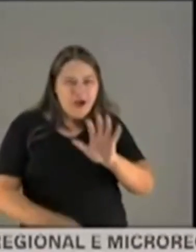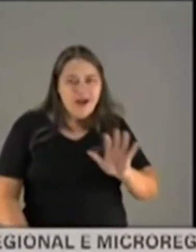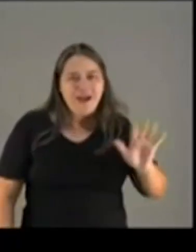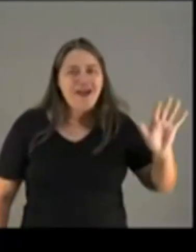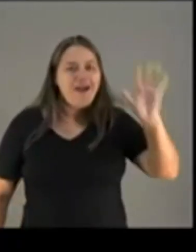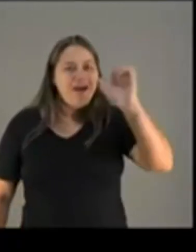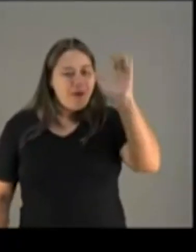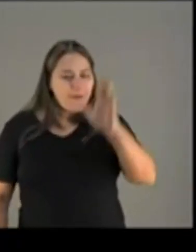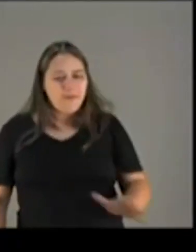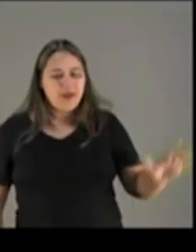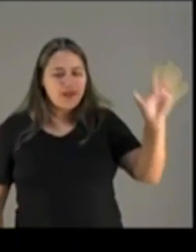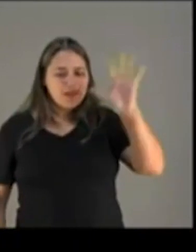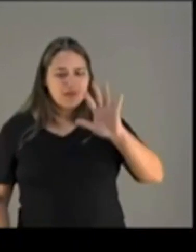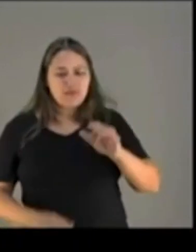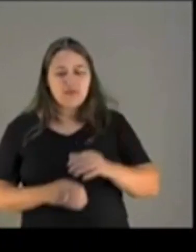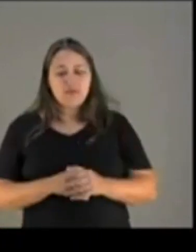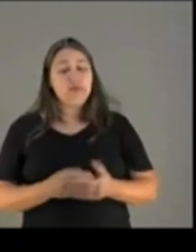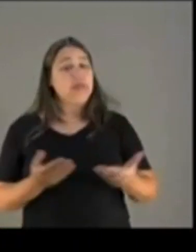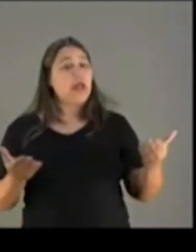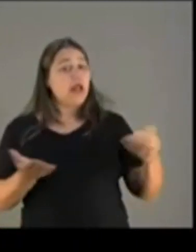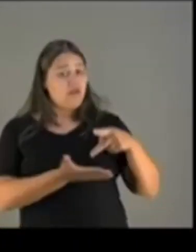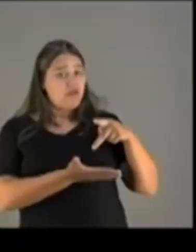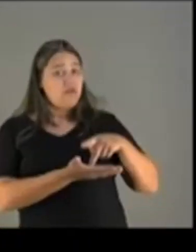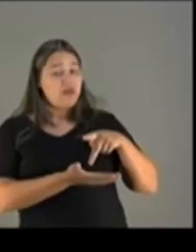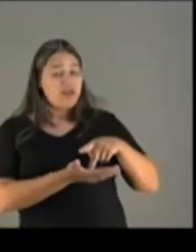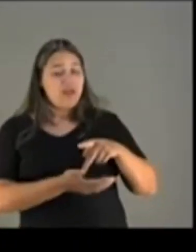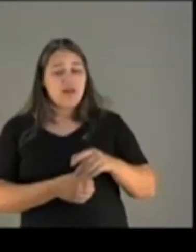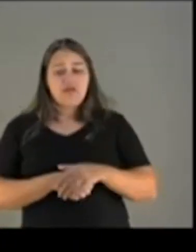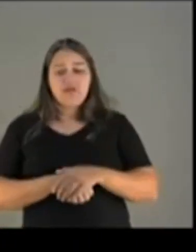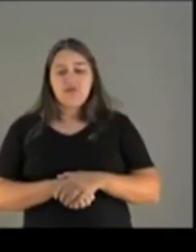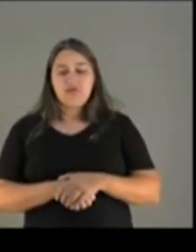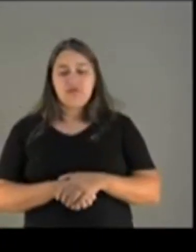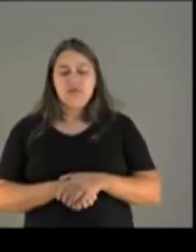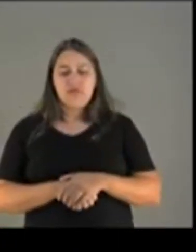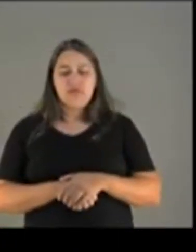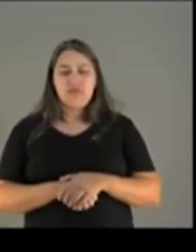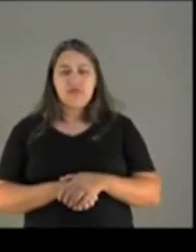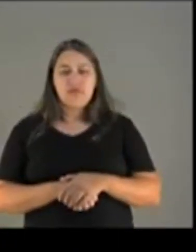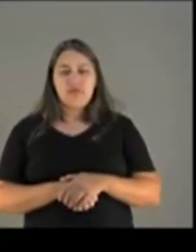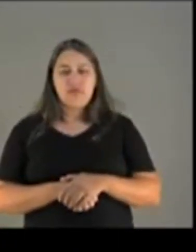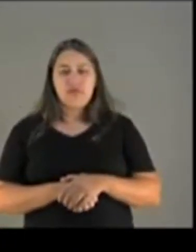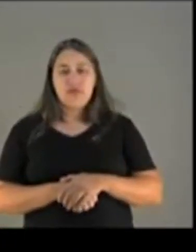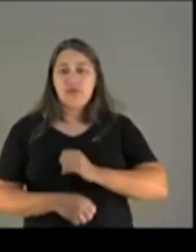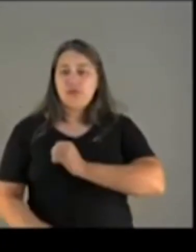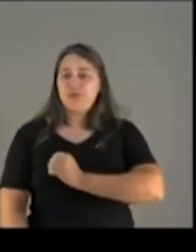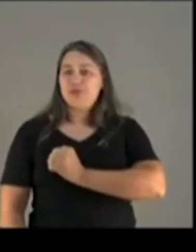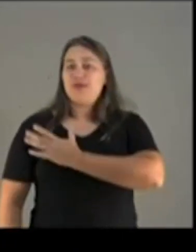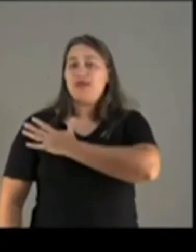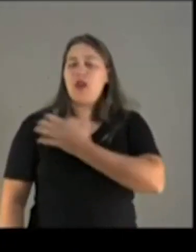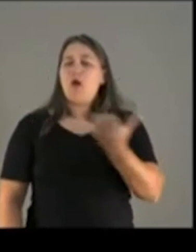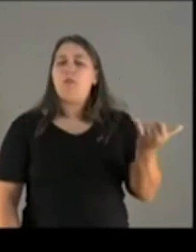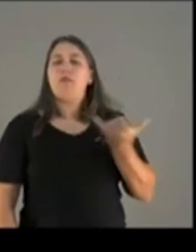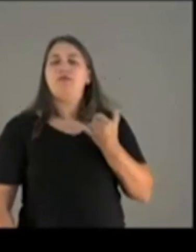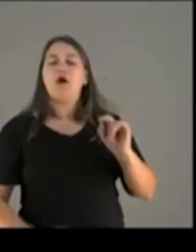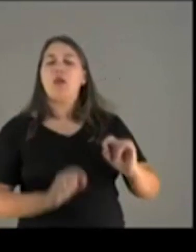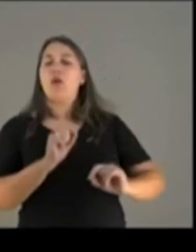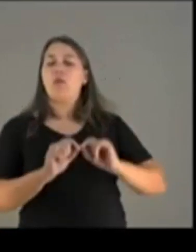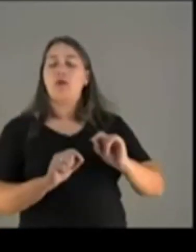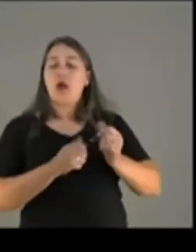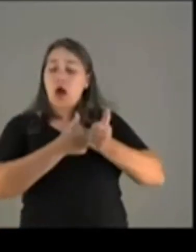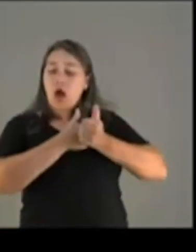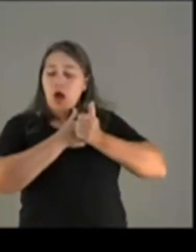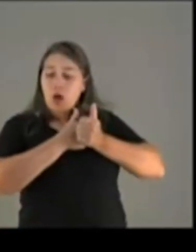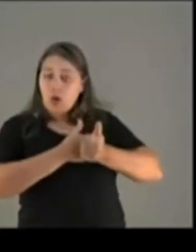exibiu o vídeos dele afirmando ser Conselheiro do Ministério da Saúde omissão que o general me passou foi de